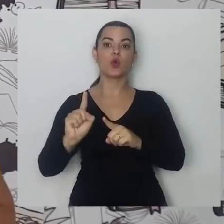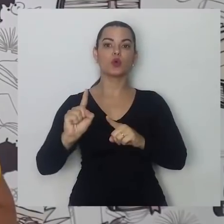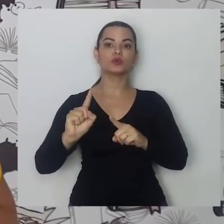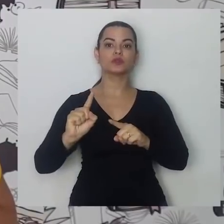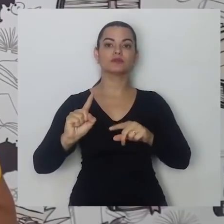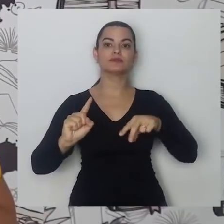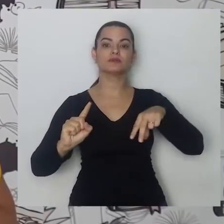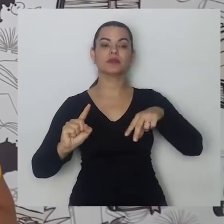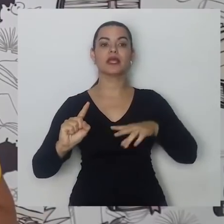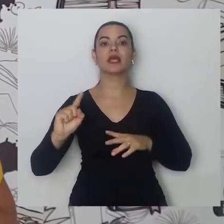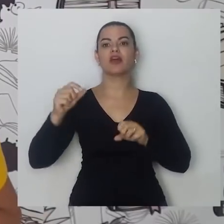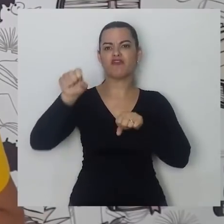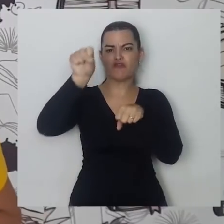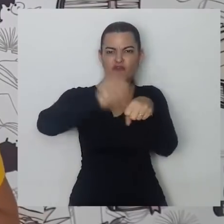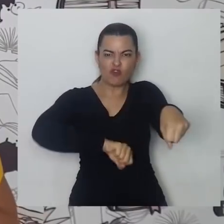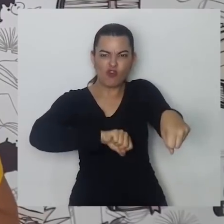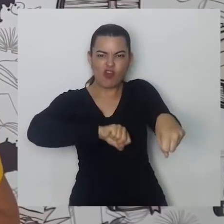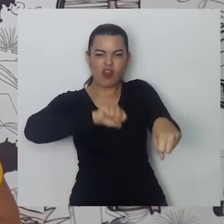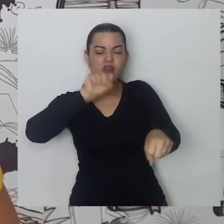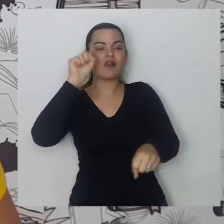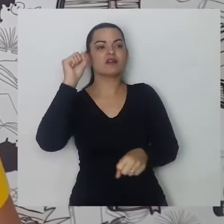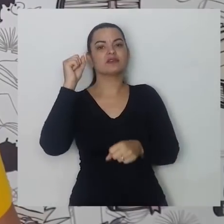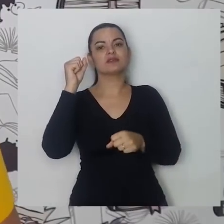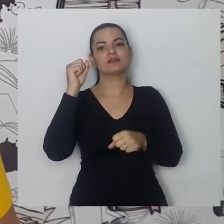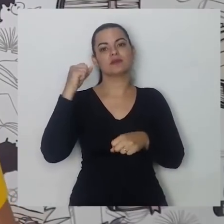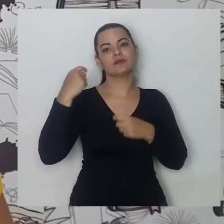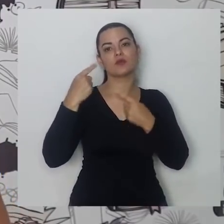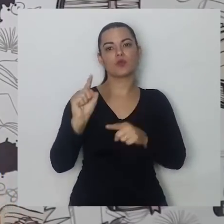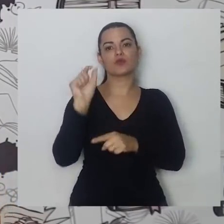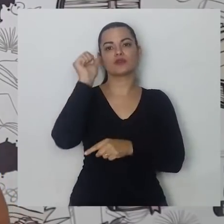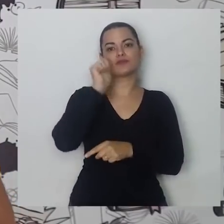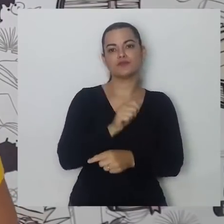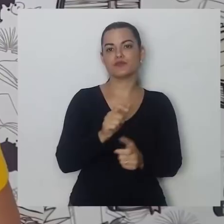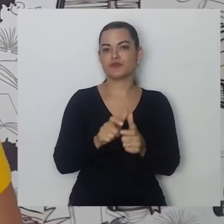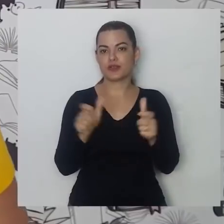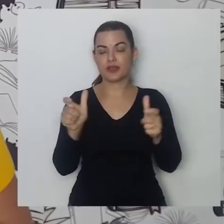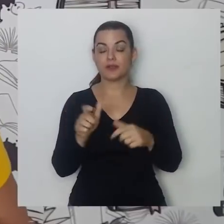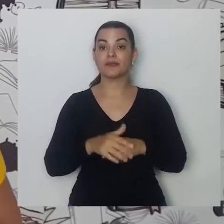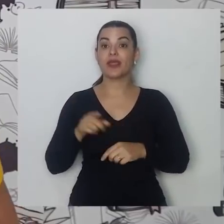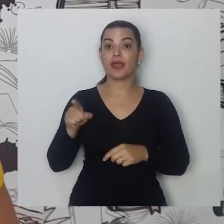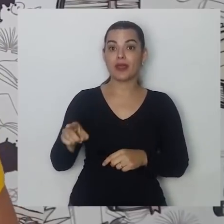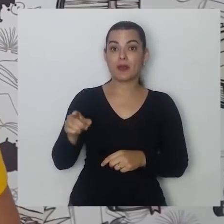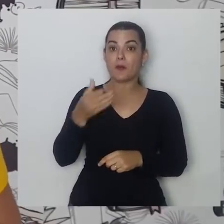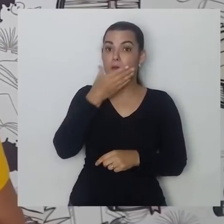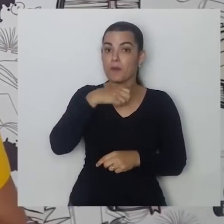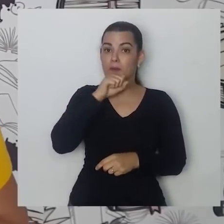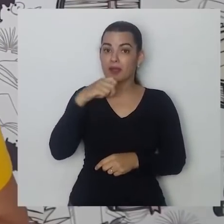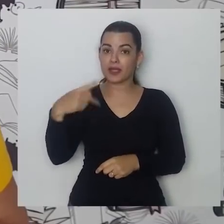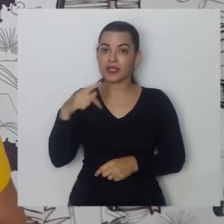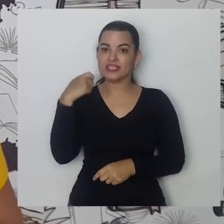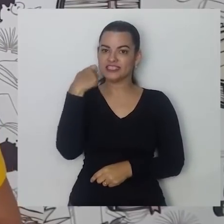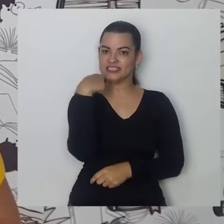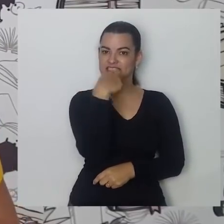violência contra as mulheres. Filha de um dentista e de uma professora, ela mudou-se para